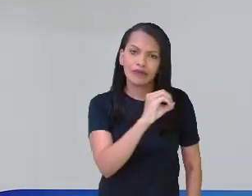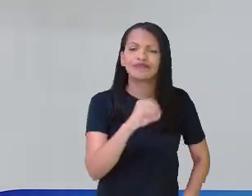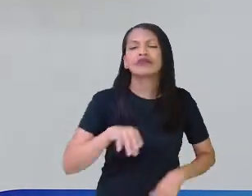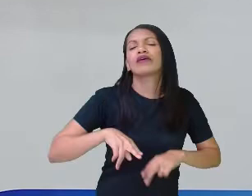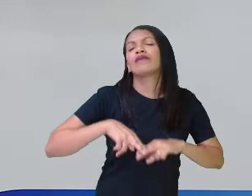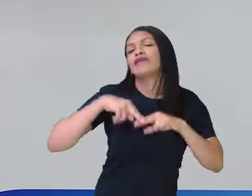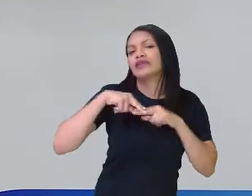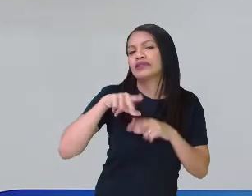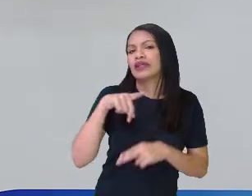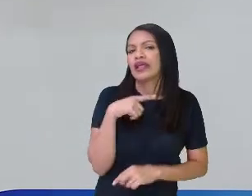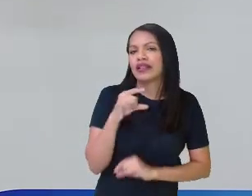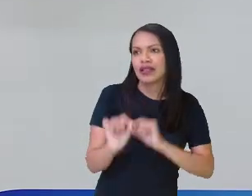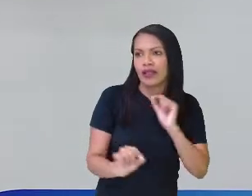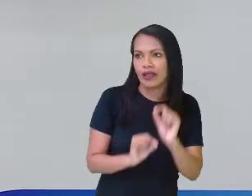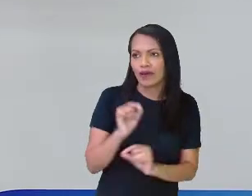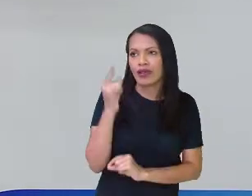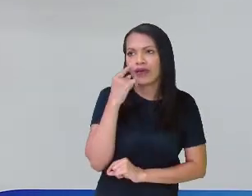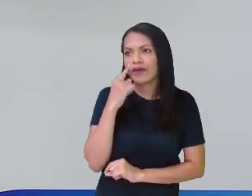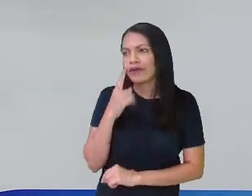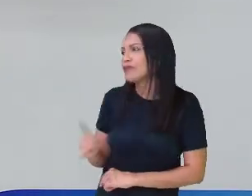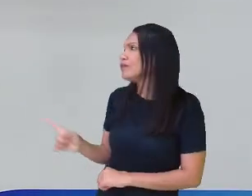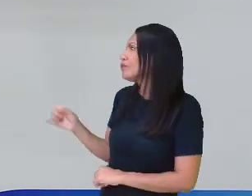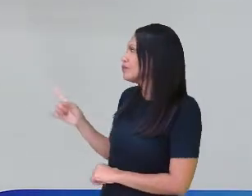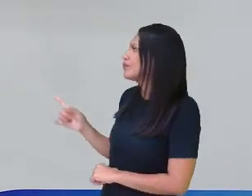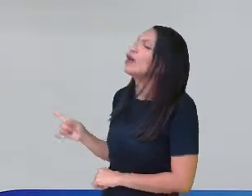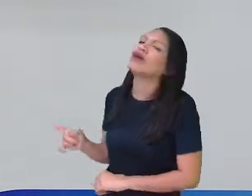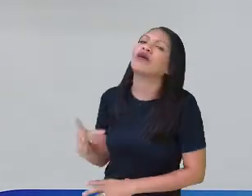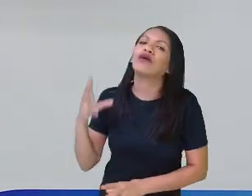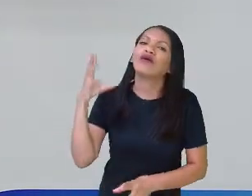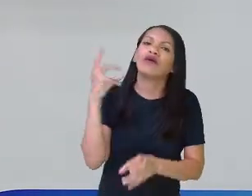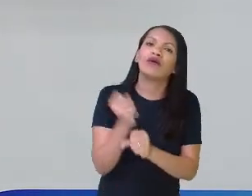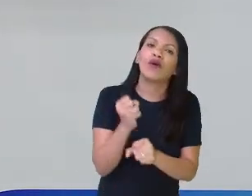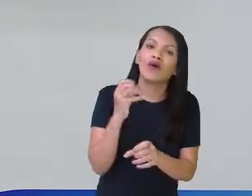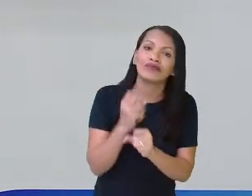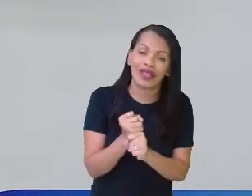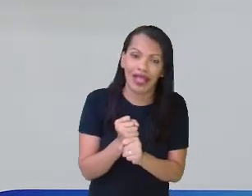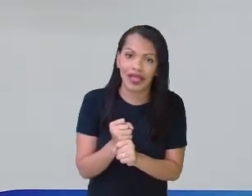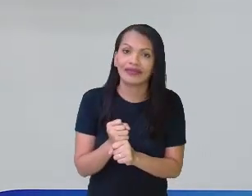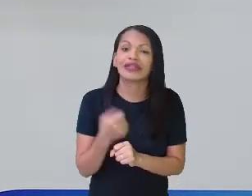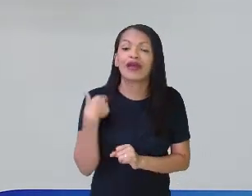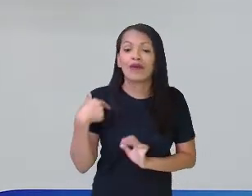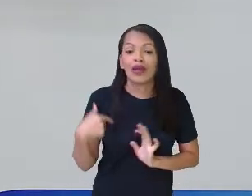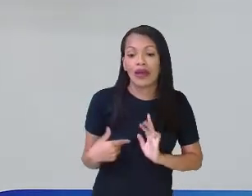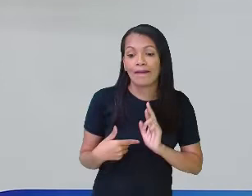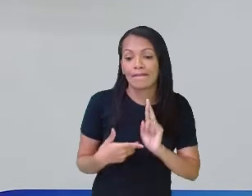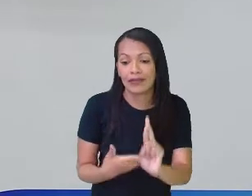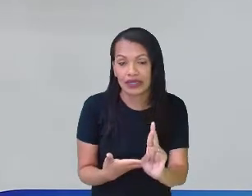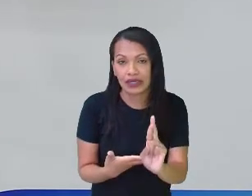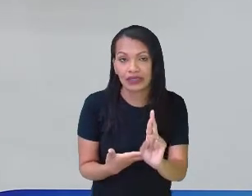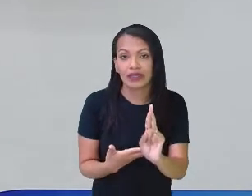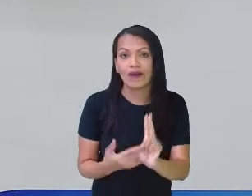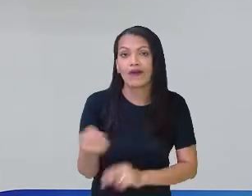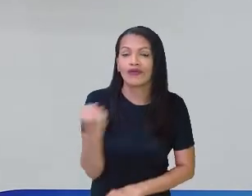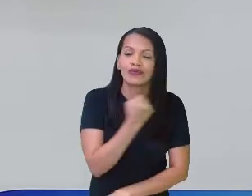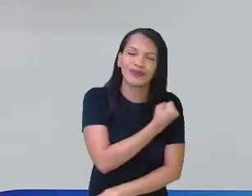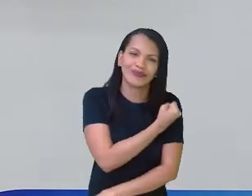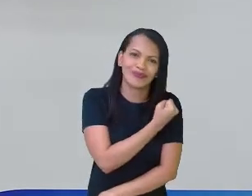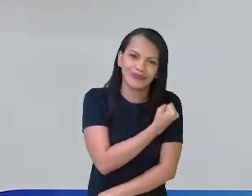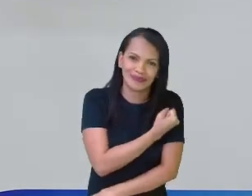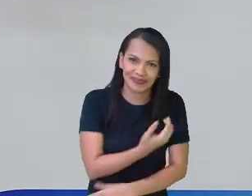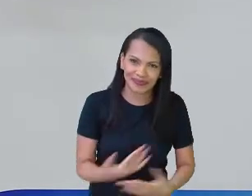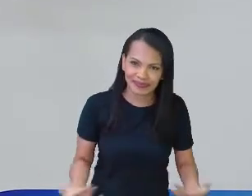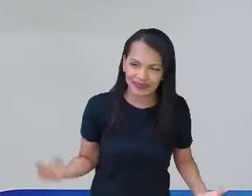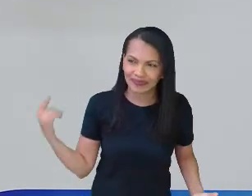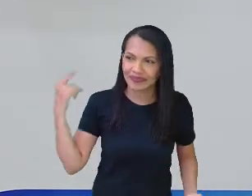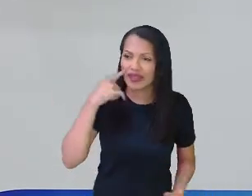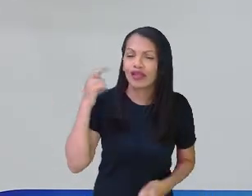tem a ver com essa tabulação de dados. É uma representação numérica e é a partir dela que eu